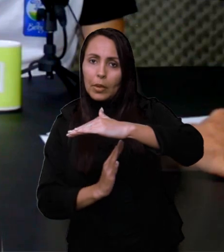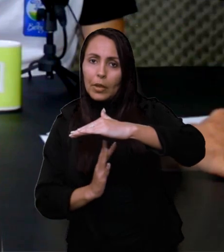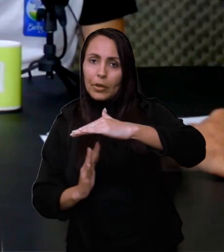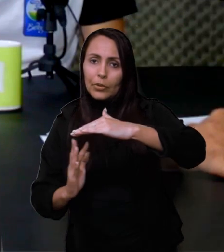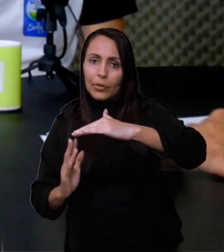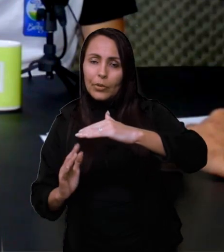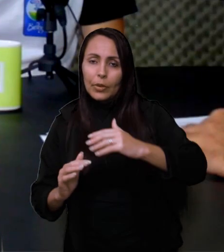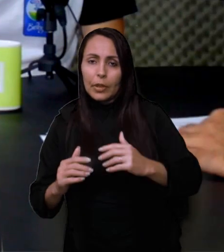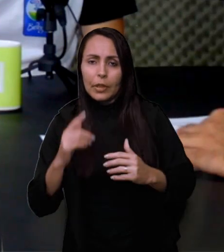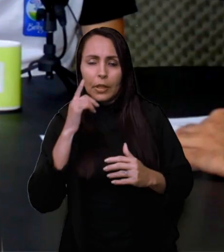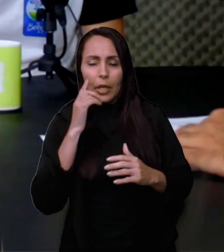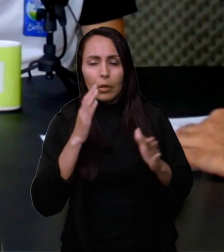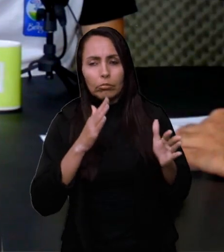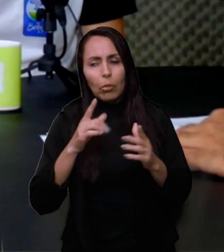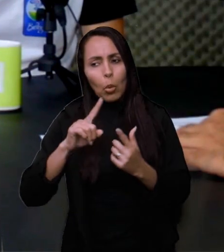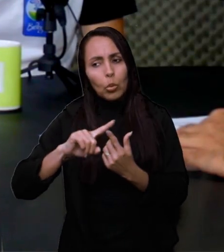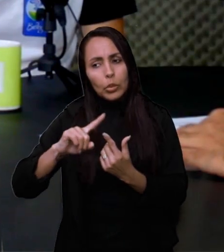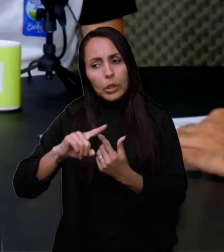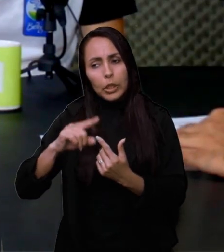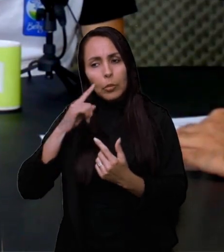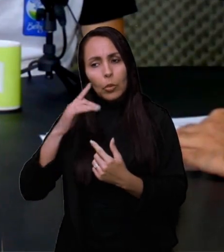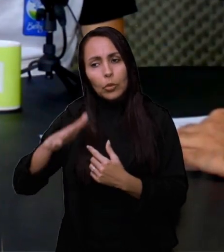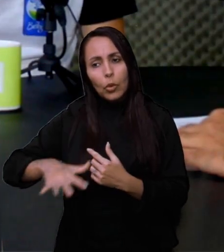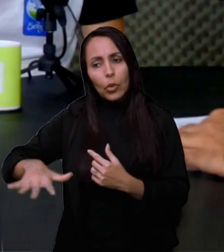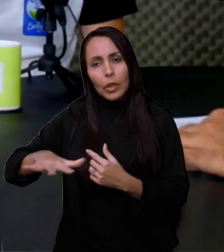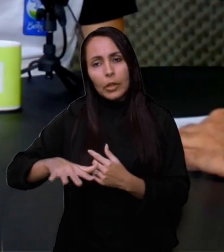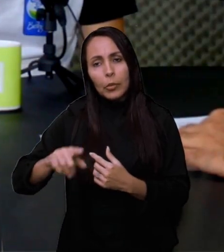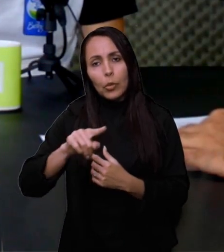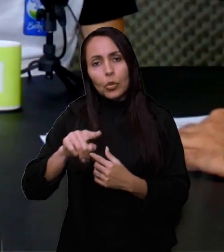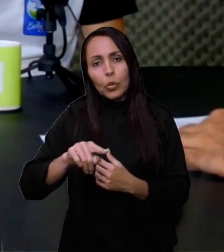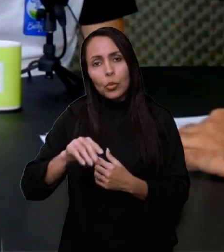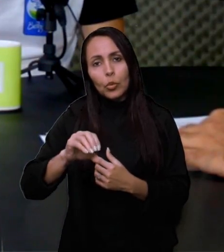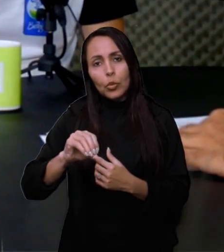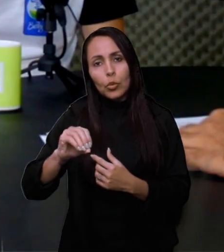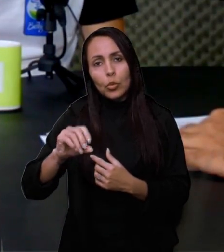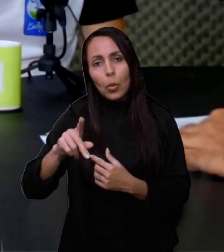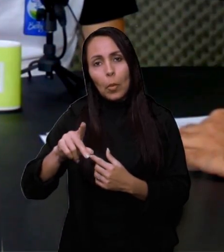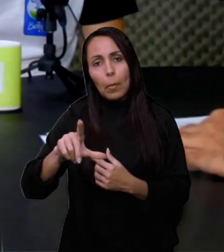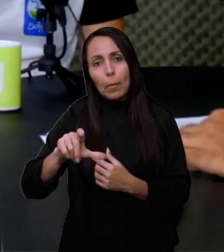é uma classe de organismos do zooplâncton. Então, ele